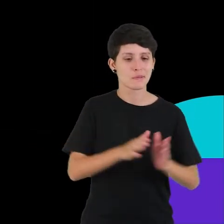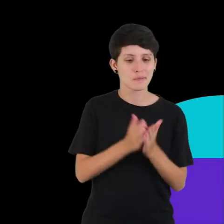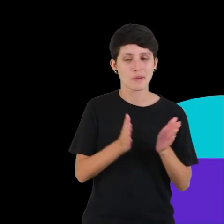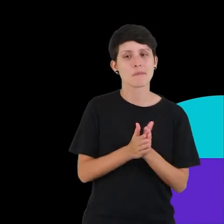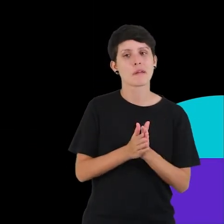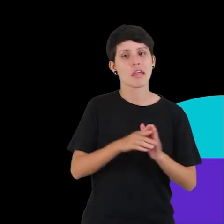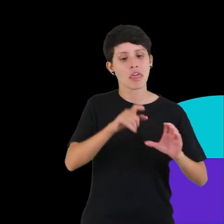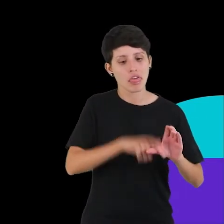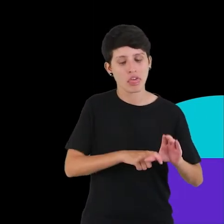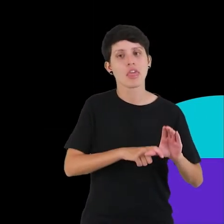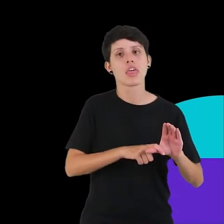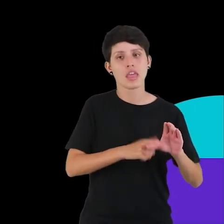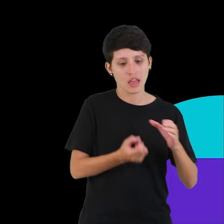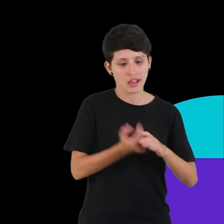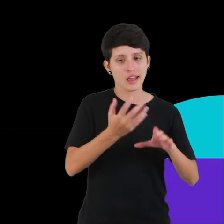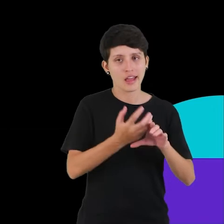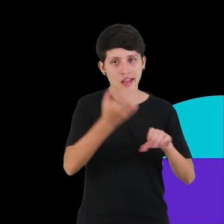não está passando aqui.